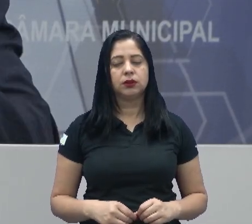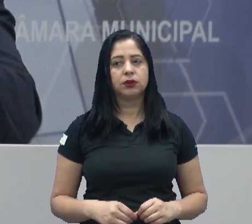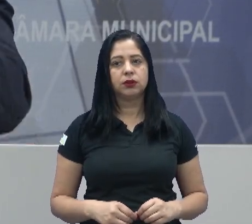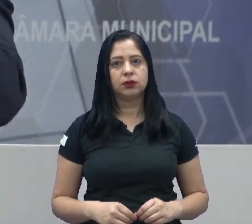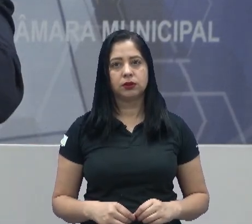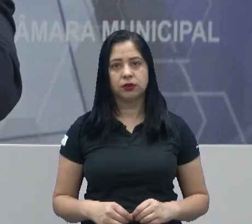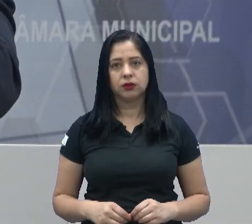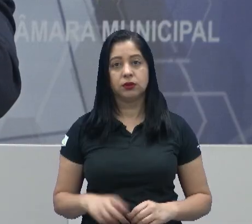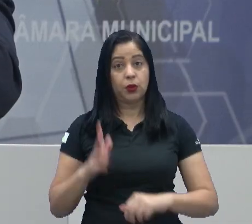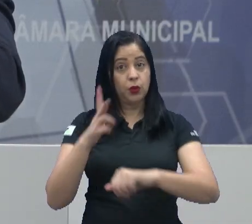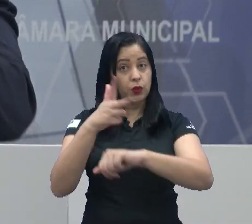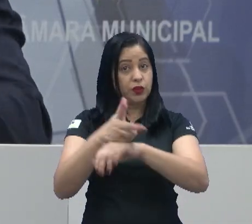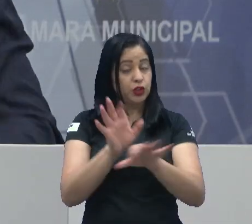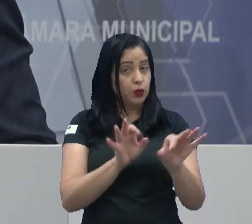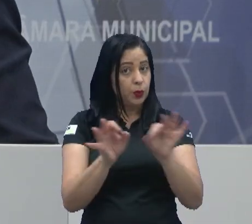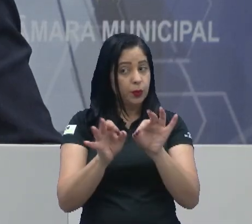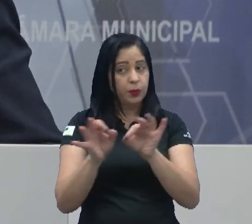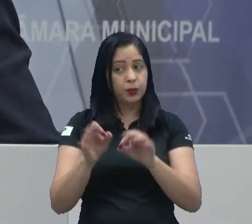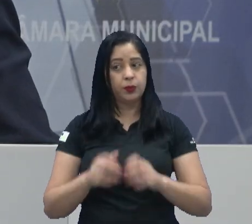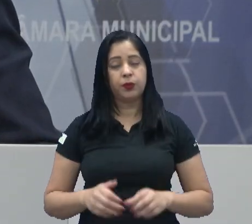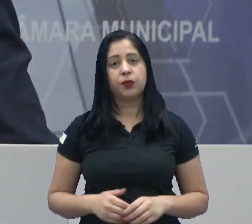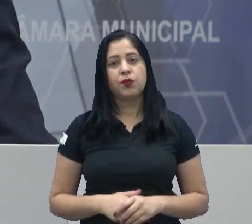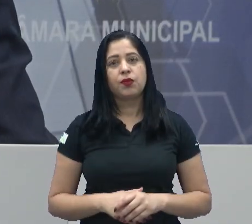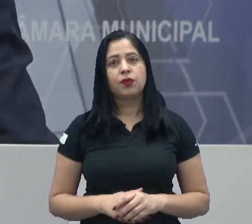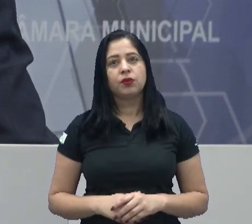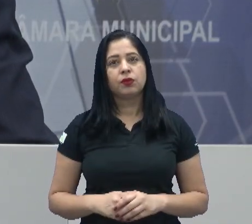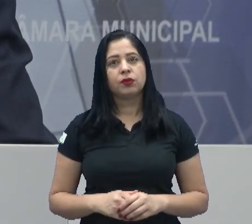Enquanto o vídeo está sendo preparado,